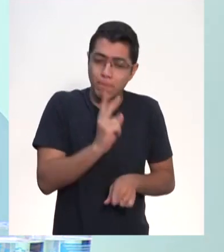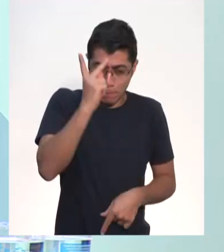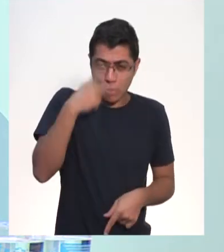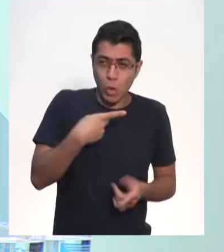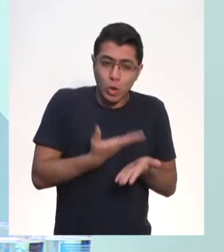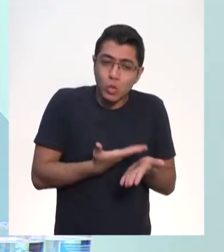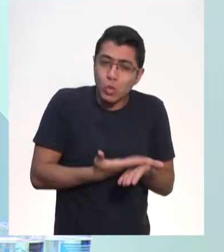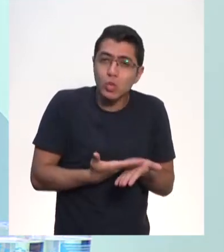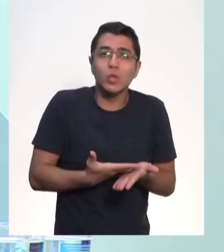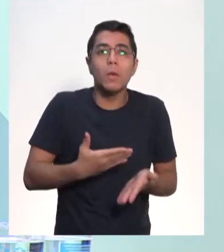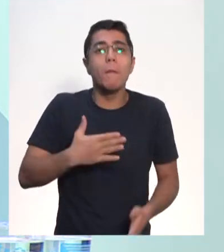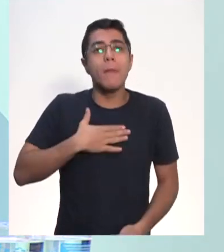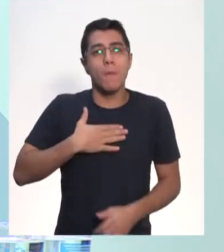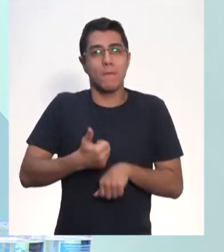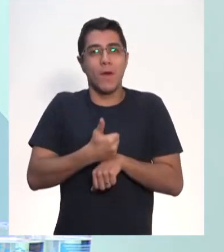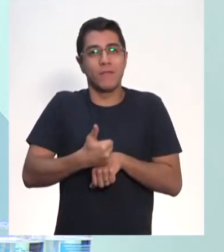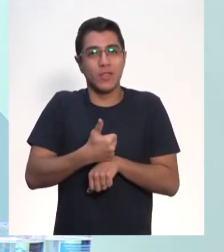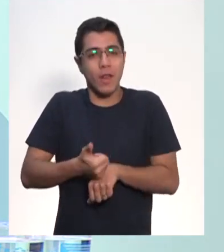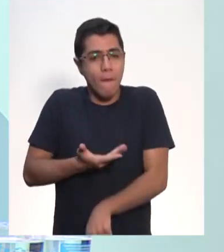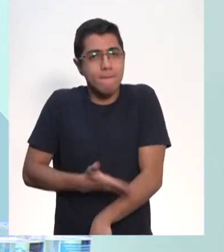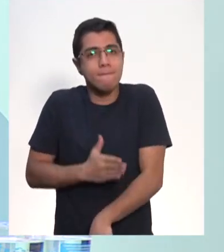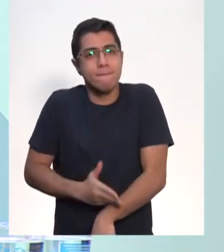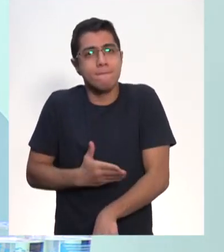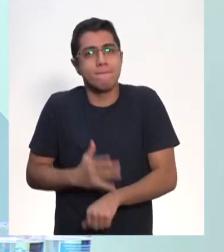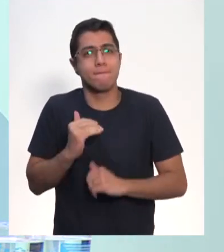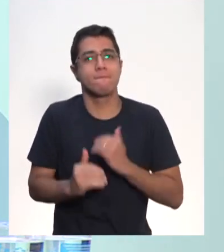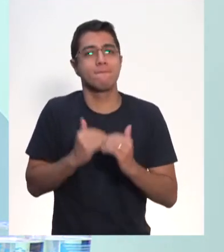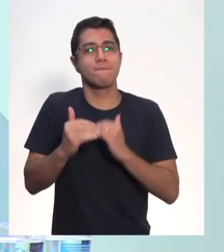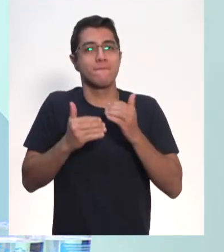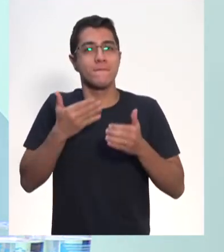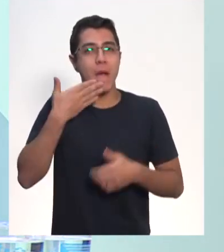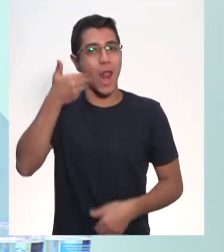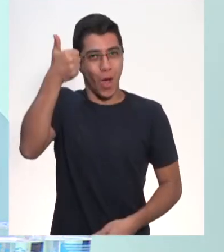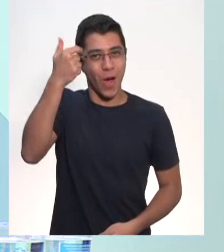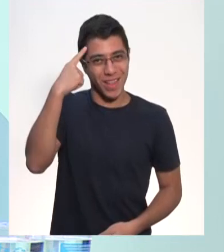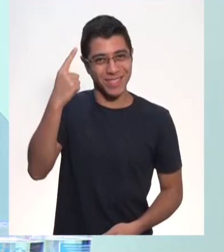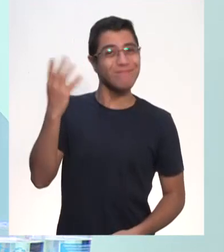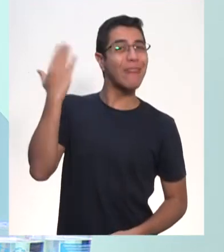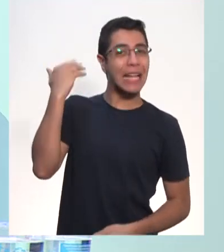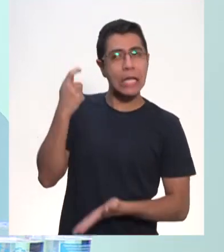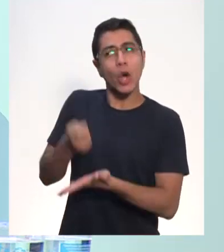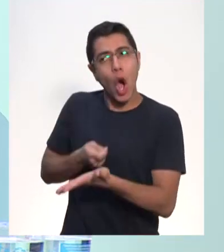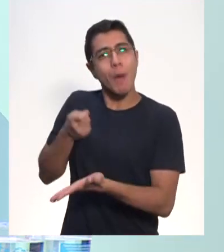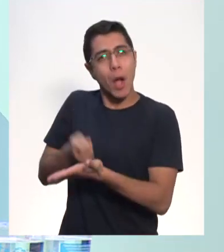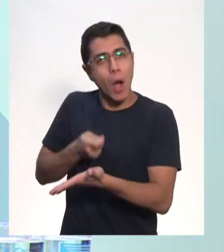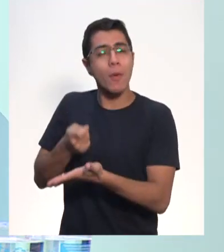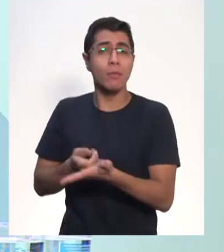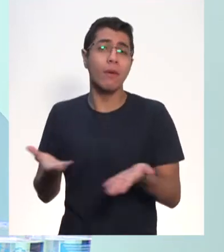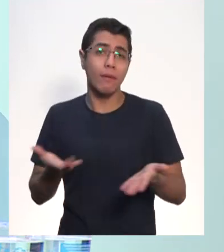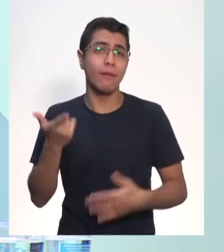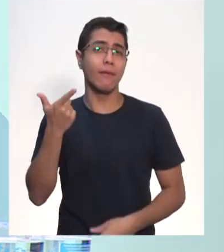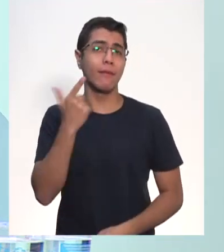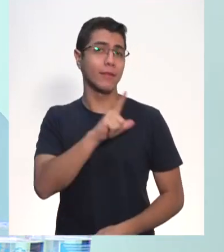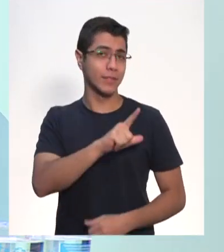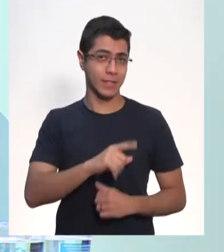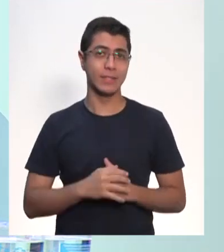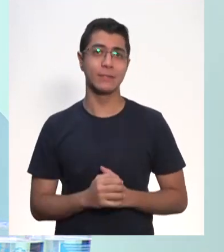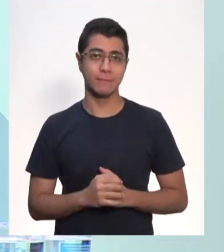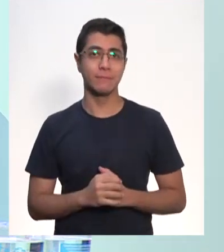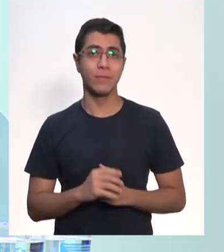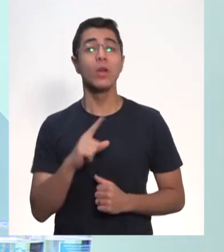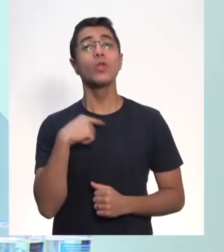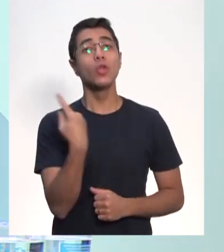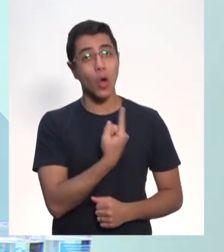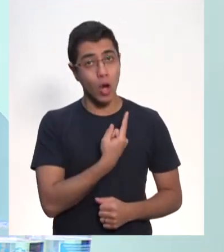ano, né, com a organização, com a ampliação das aulas, com as nossas sugestões de pautas, com as nossas